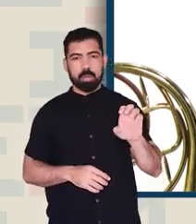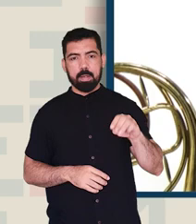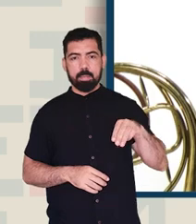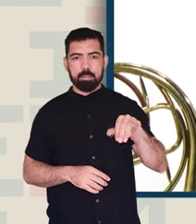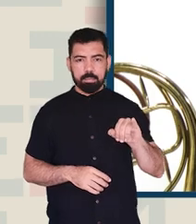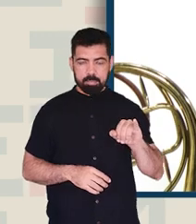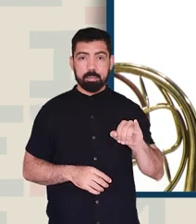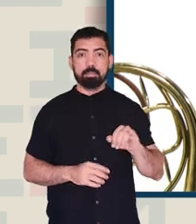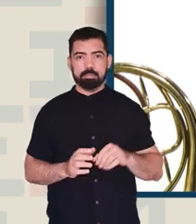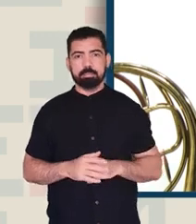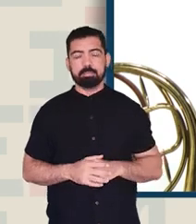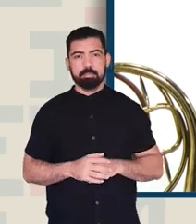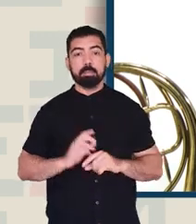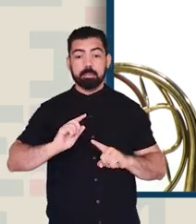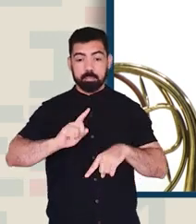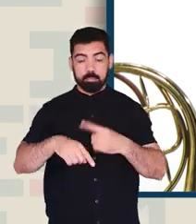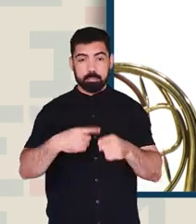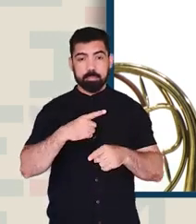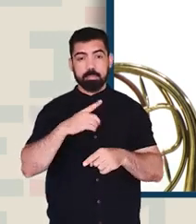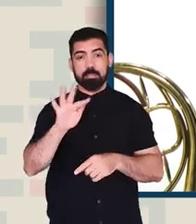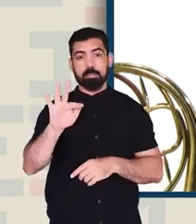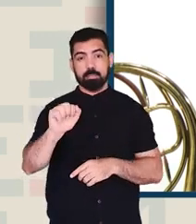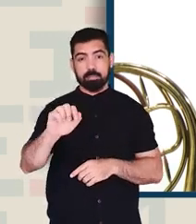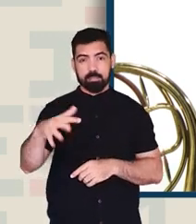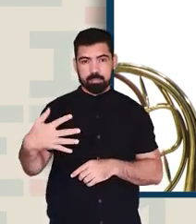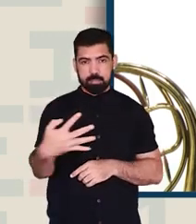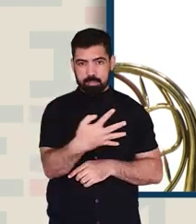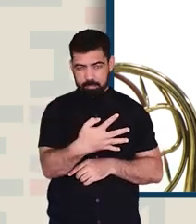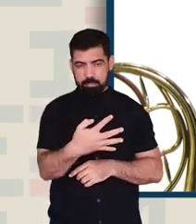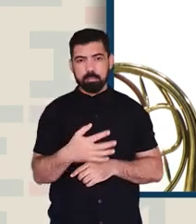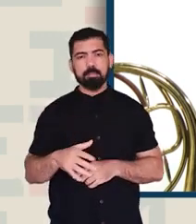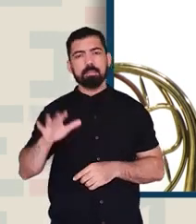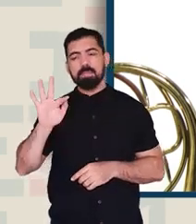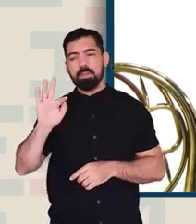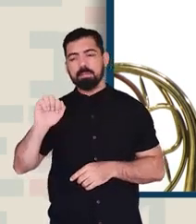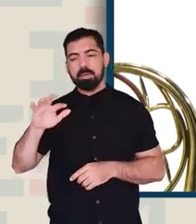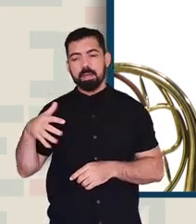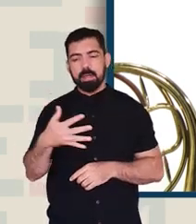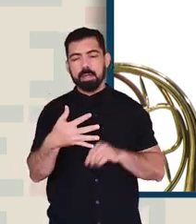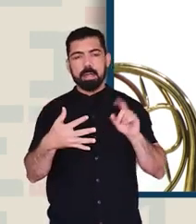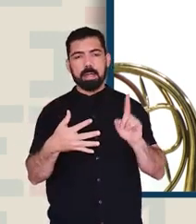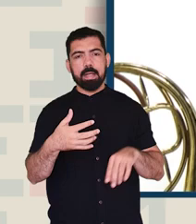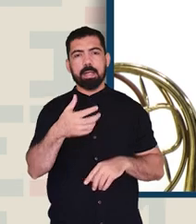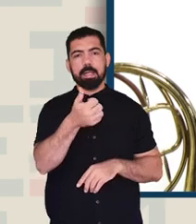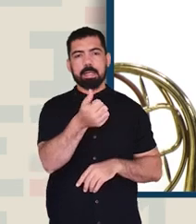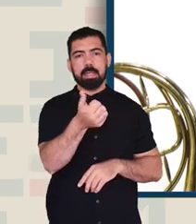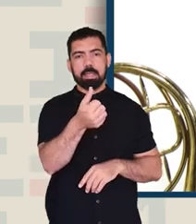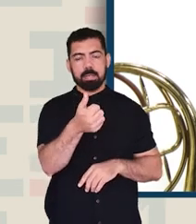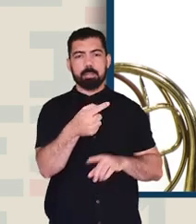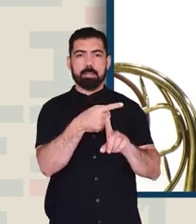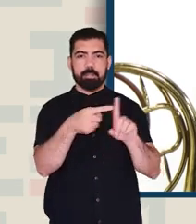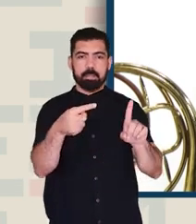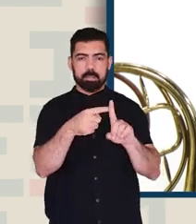Ré, nota Mi. Depois a gente tem uma nota Fá sustenido, que esse também é o 11º parcial, esse